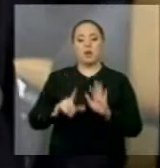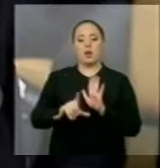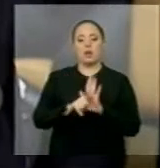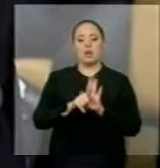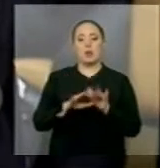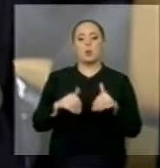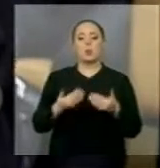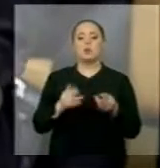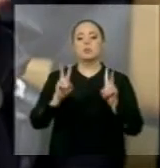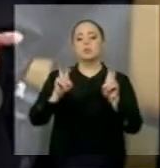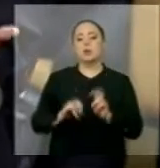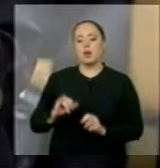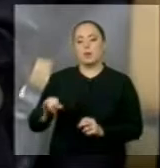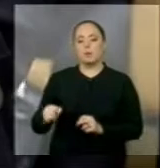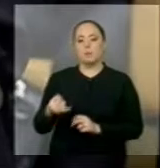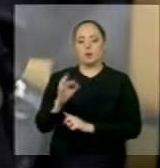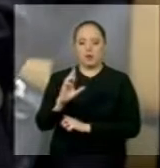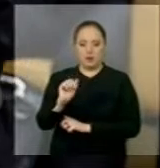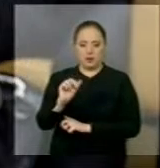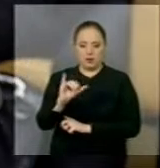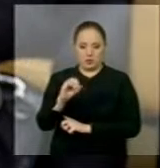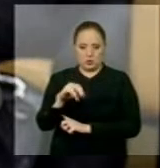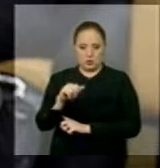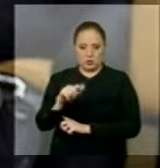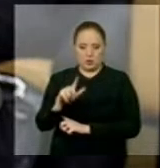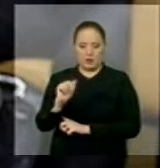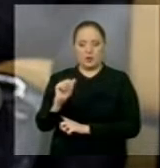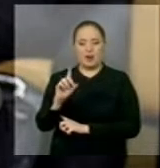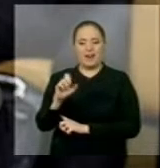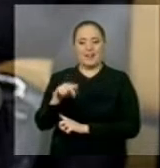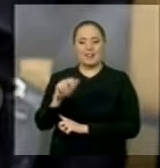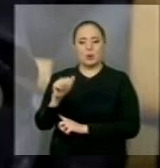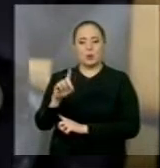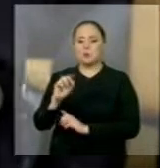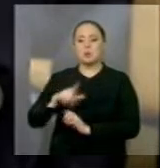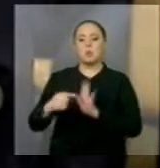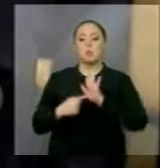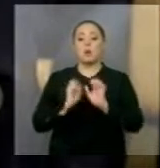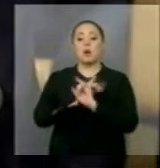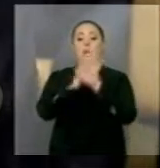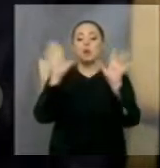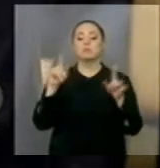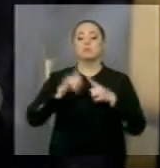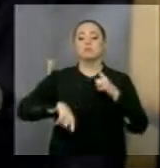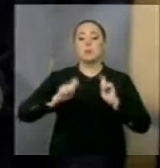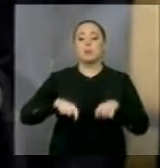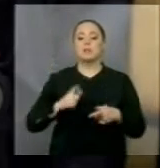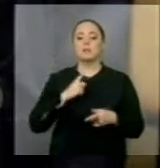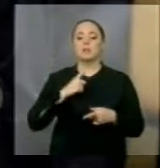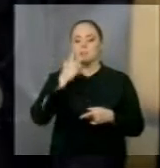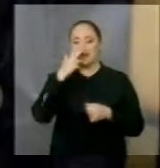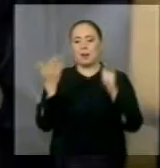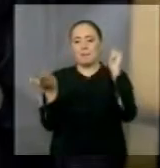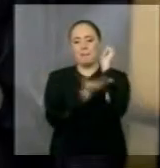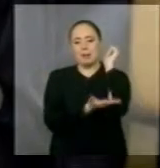se referir ao aproveitamento racional e adequado, não teria deixado clara a impossibilidade de se ter qualquer nível de